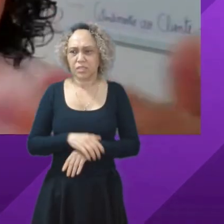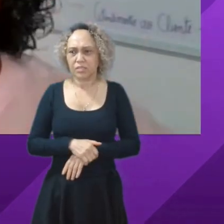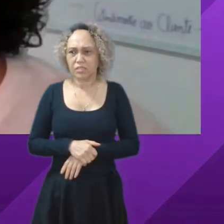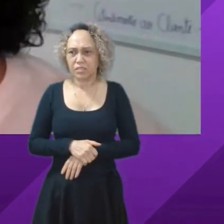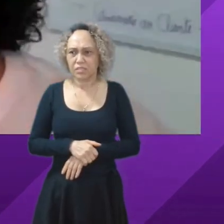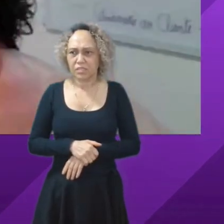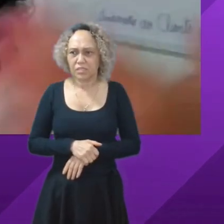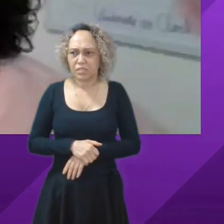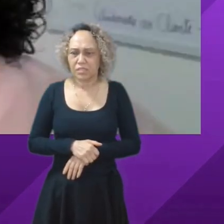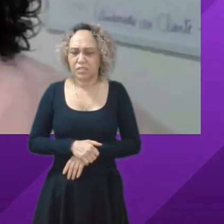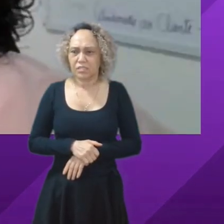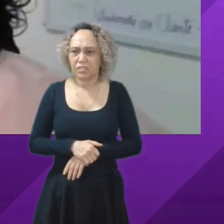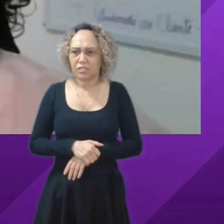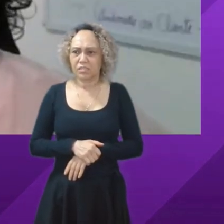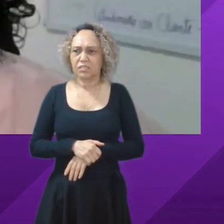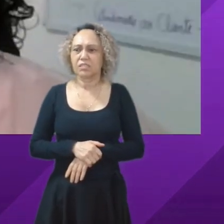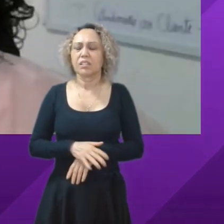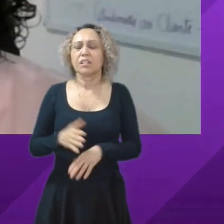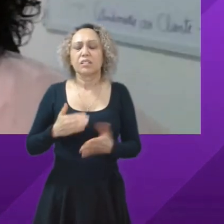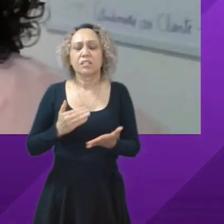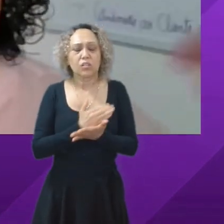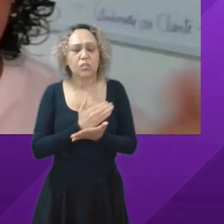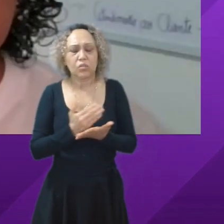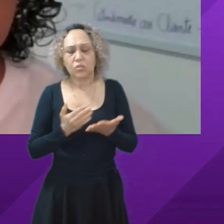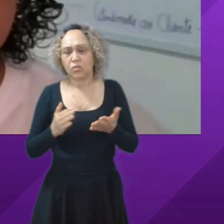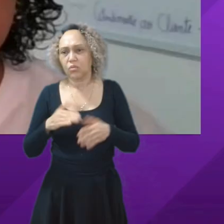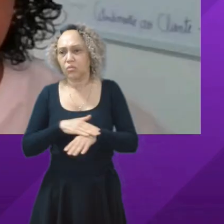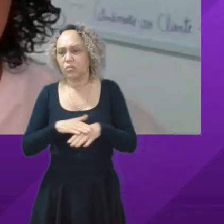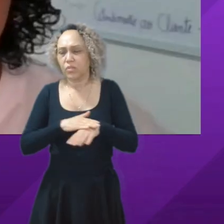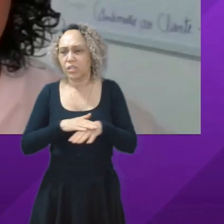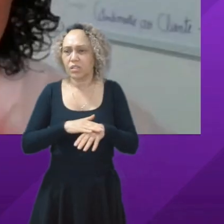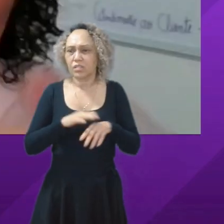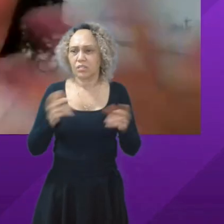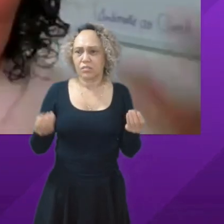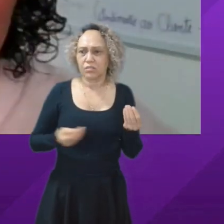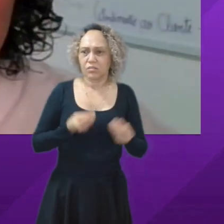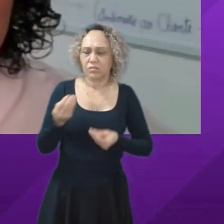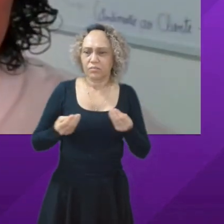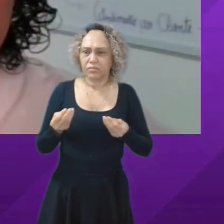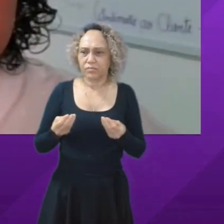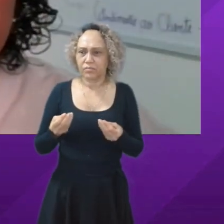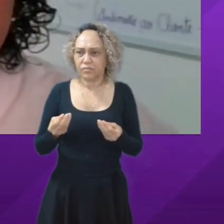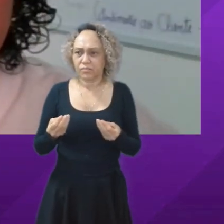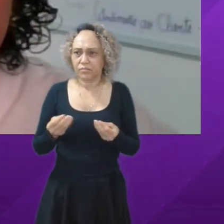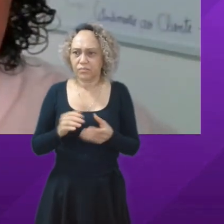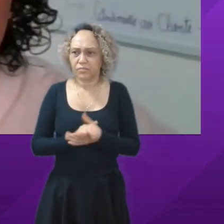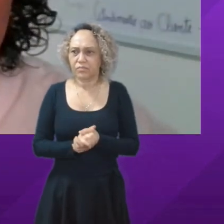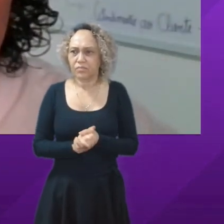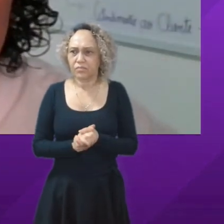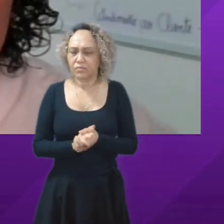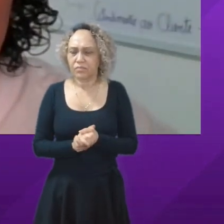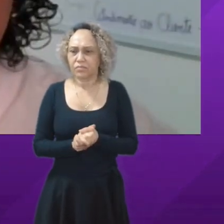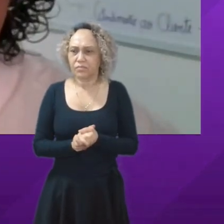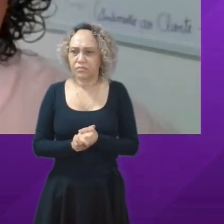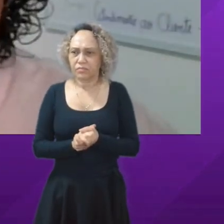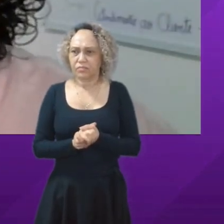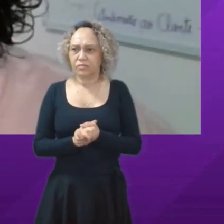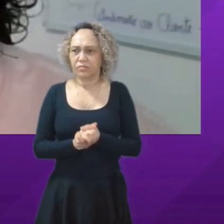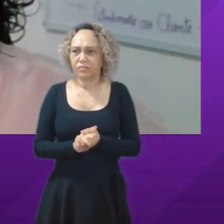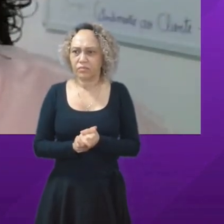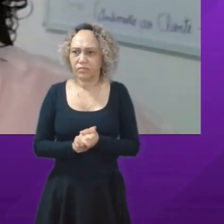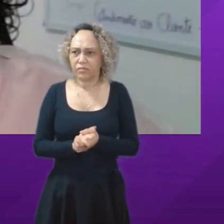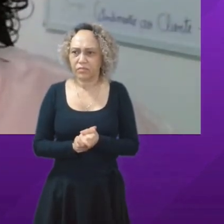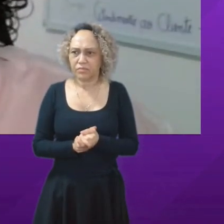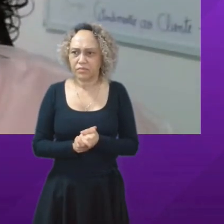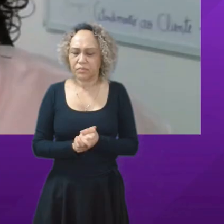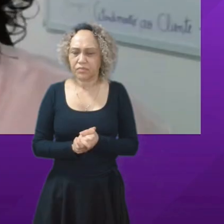pessoas que estão lá com outros objetivos, né? Com objetivos escusos, e os nossos jovens estão lá dentro porque os